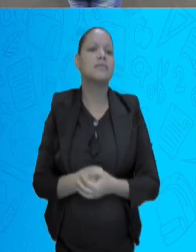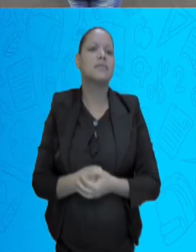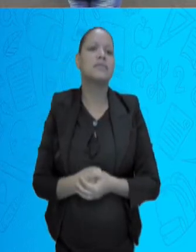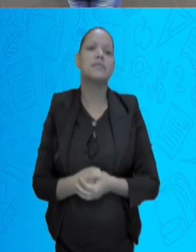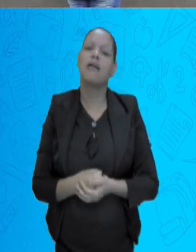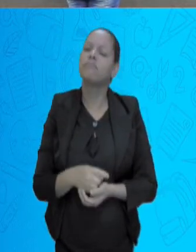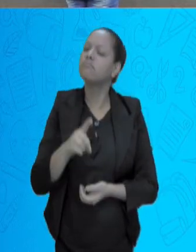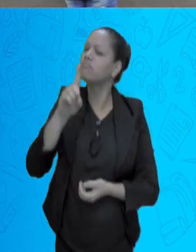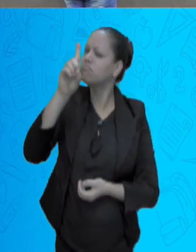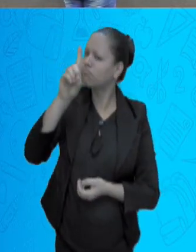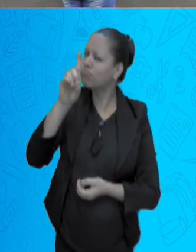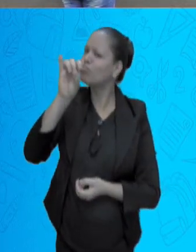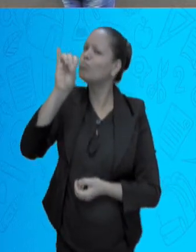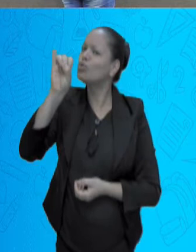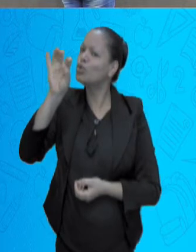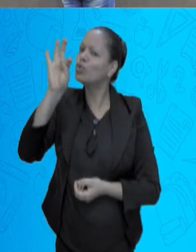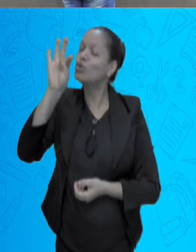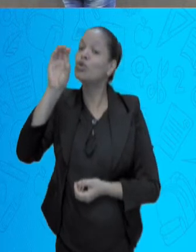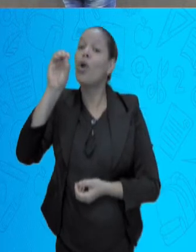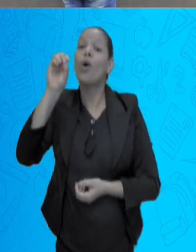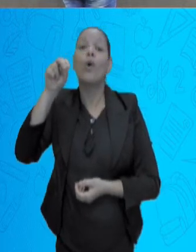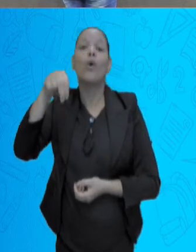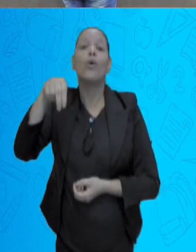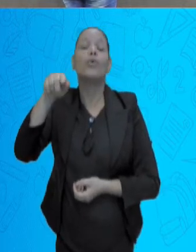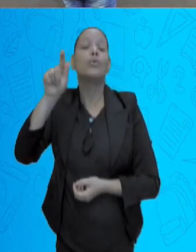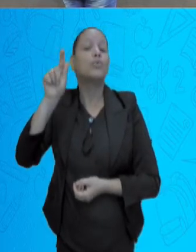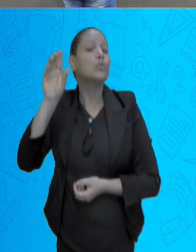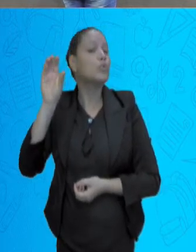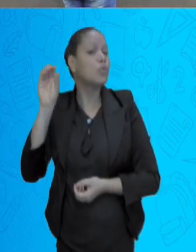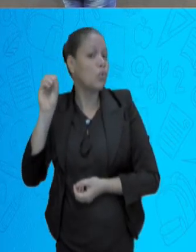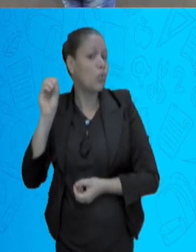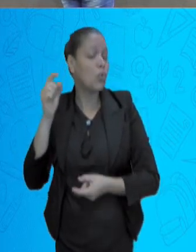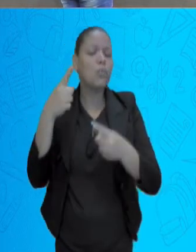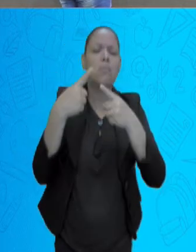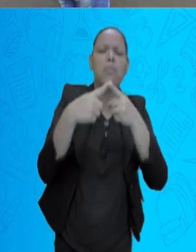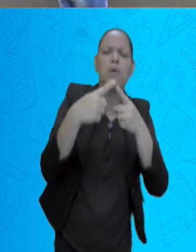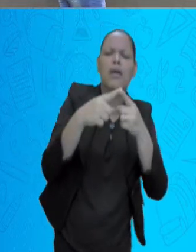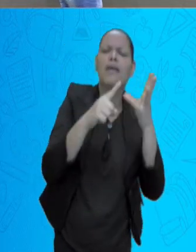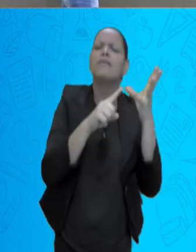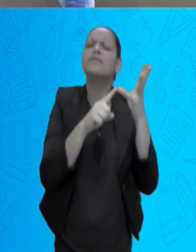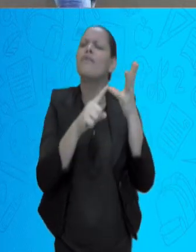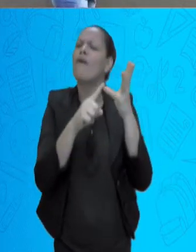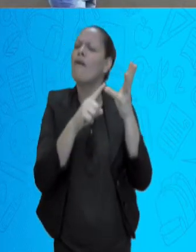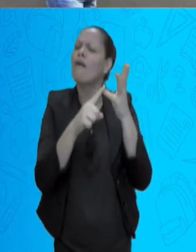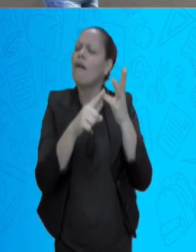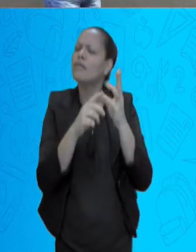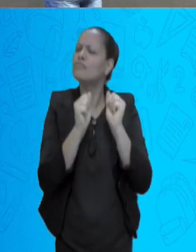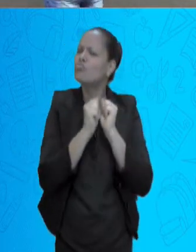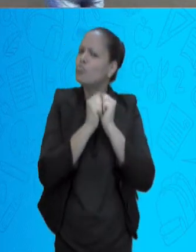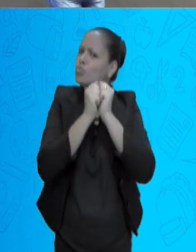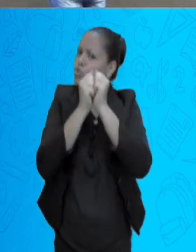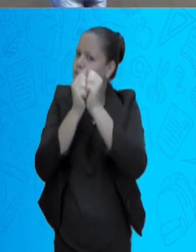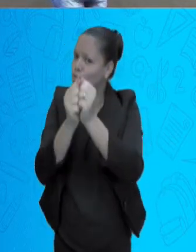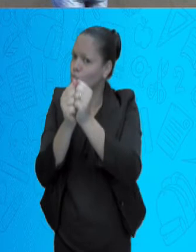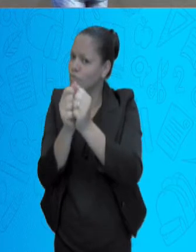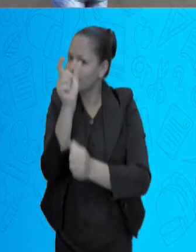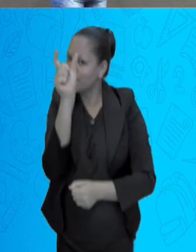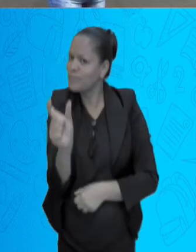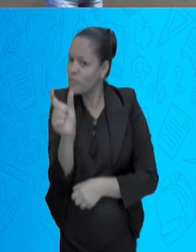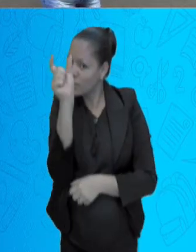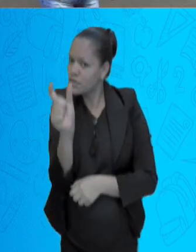ditongo, porque as vogais ficam juntas numa mesma